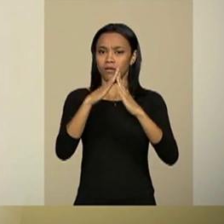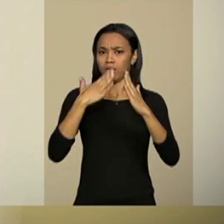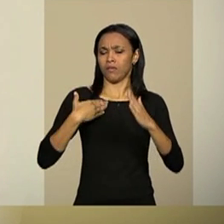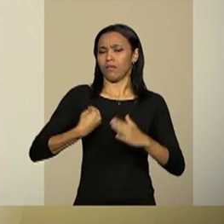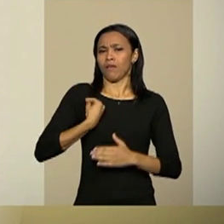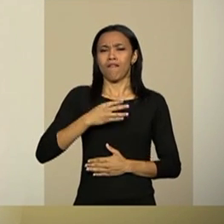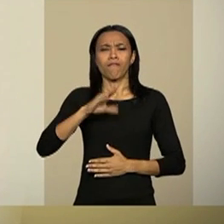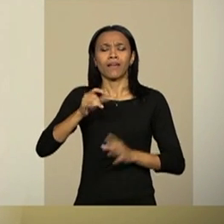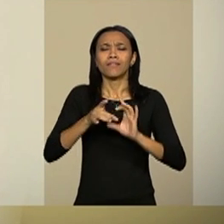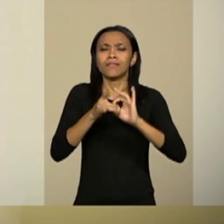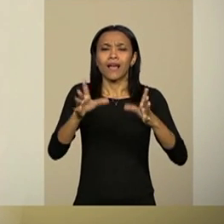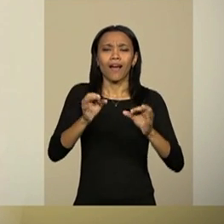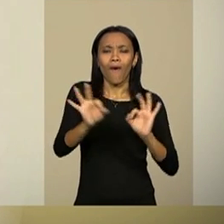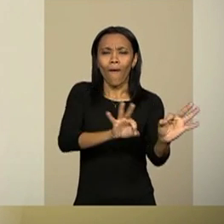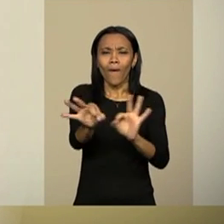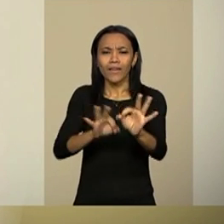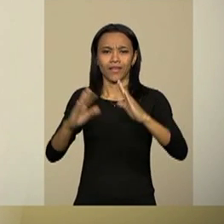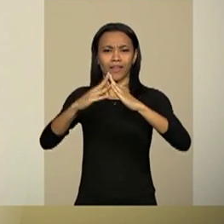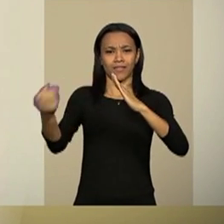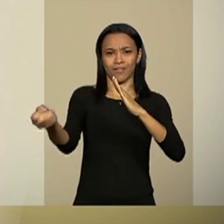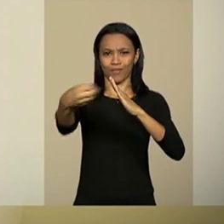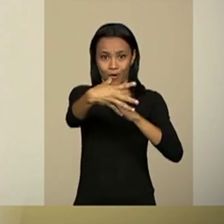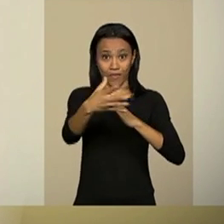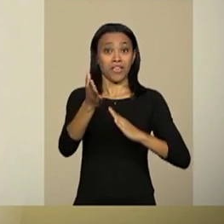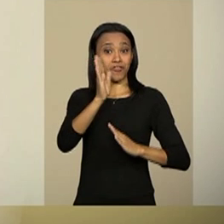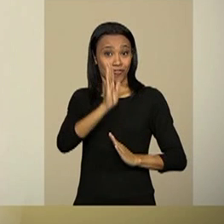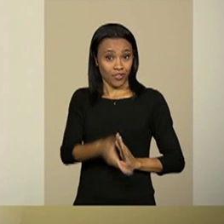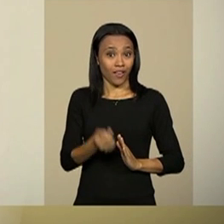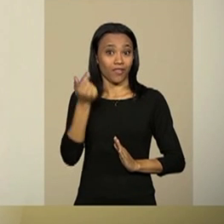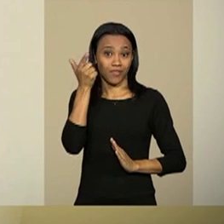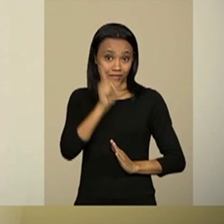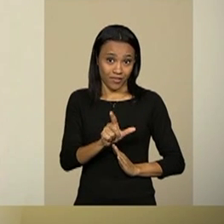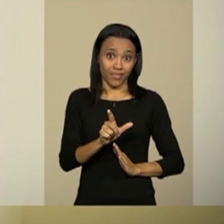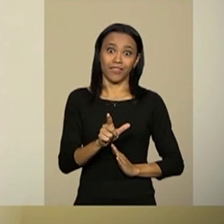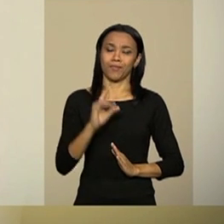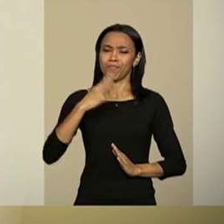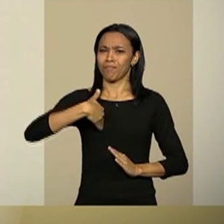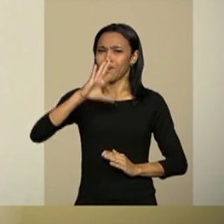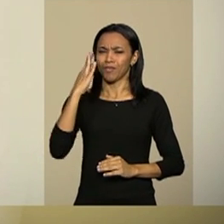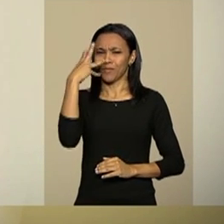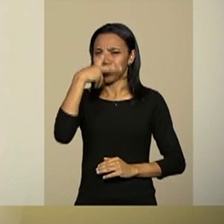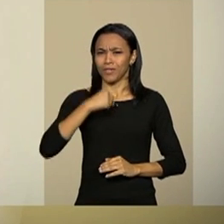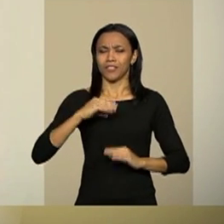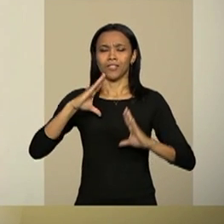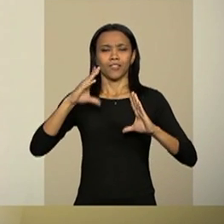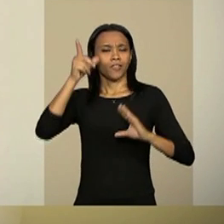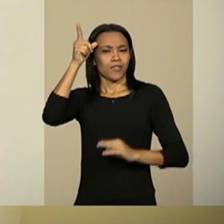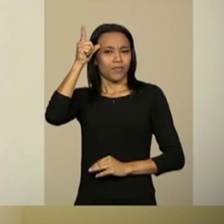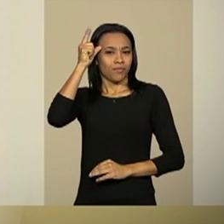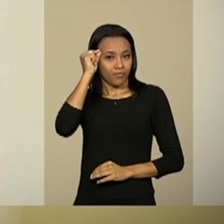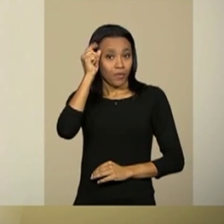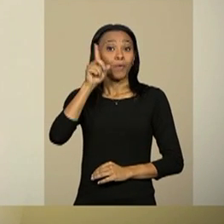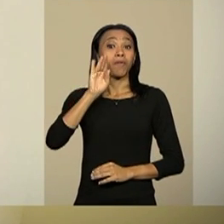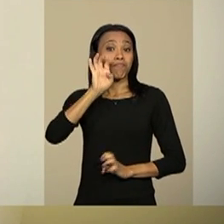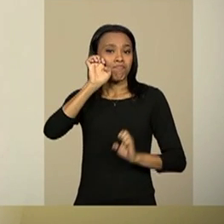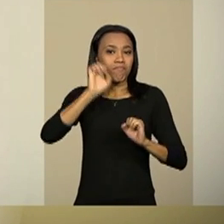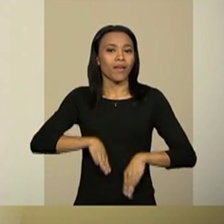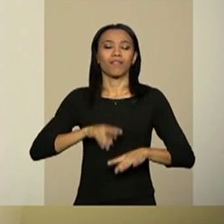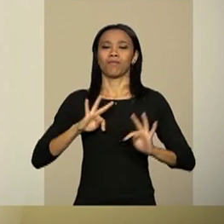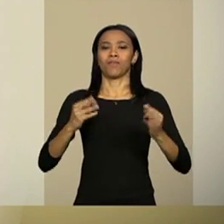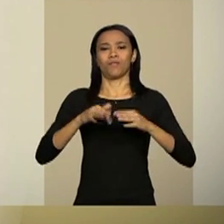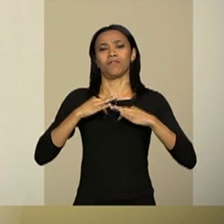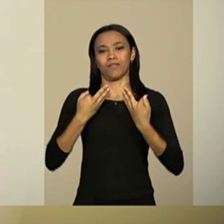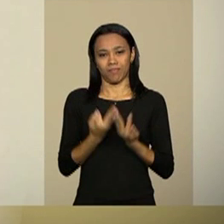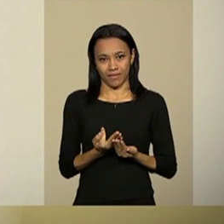ajudar a deixar a casa nova que eles adquiriram ainda mais bonita e confortável o que faz bem pra toda